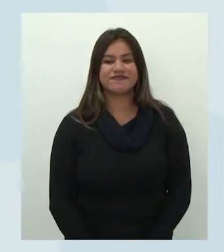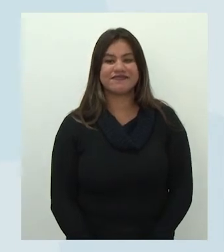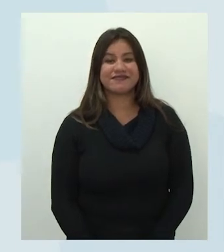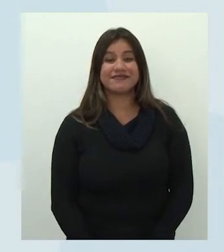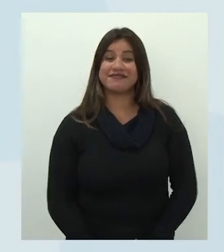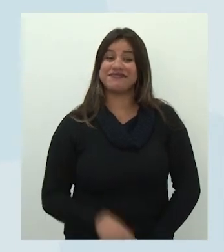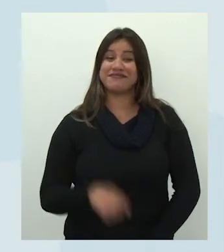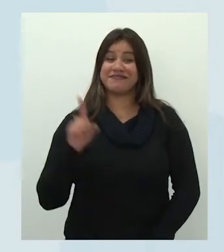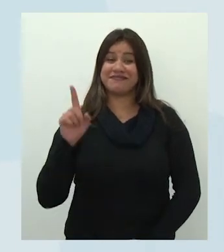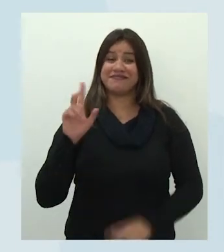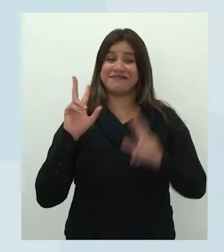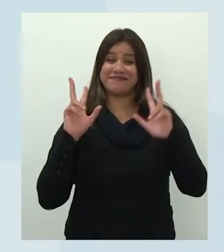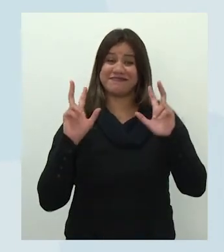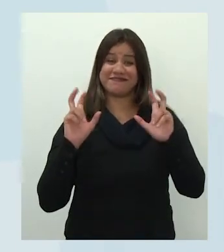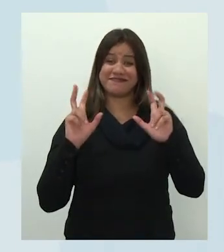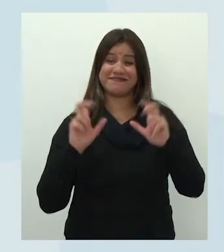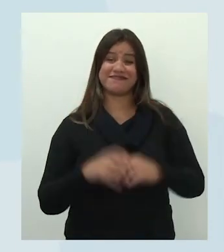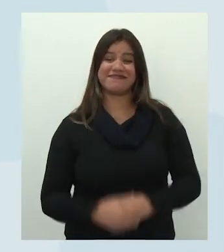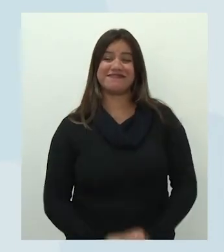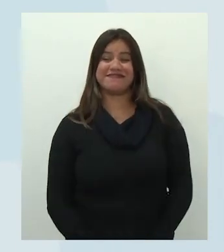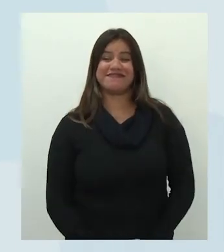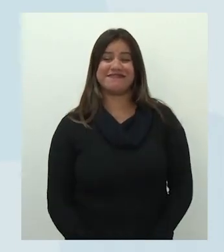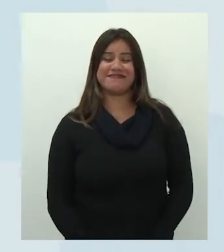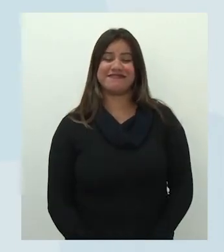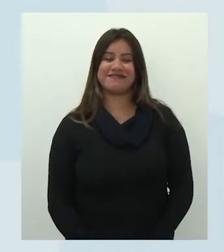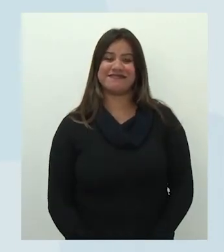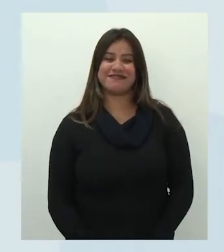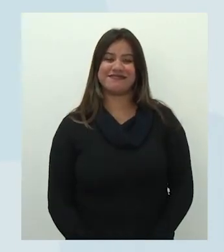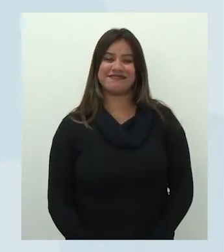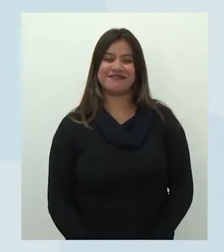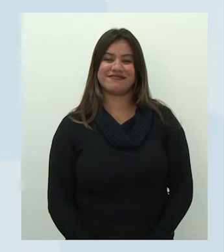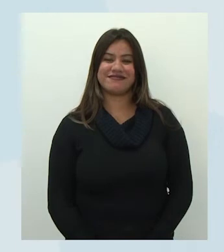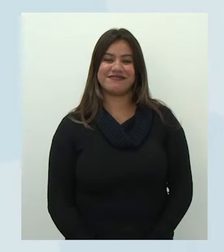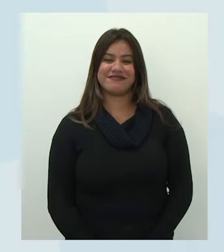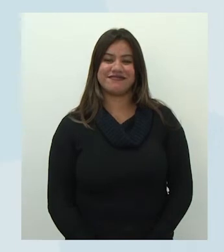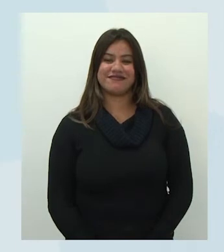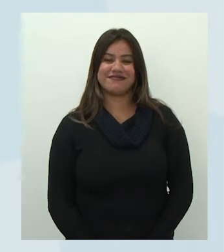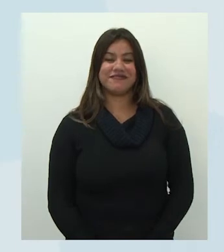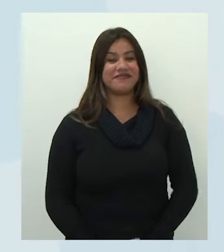Oba, esse não veio com mito ou verdade.